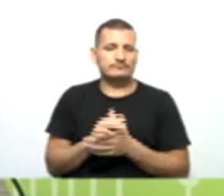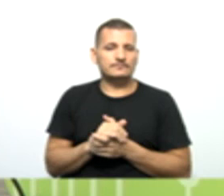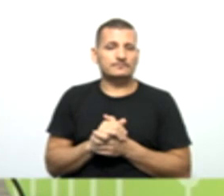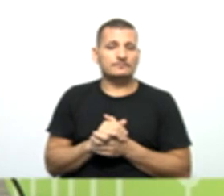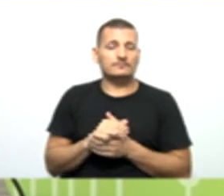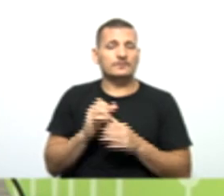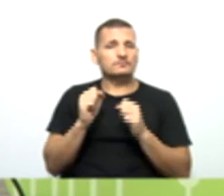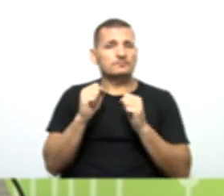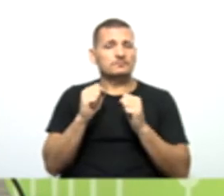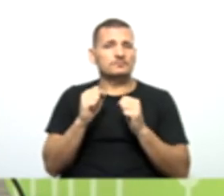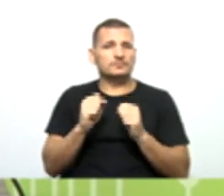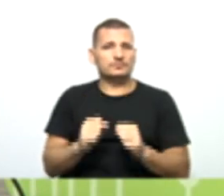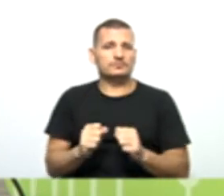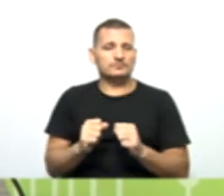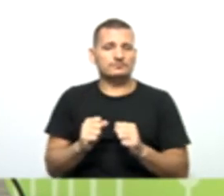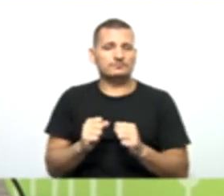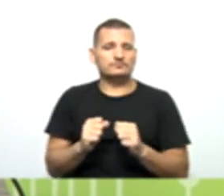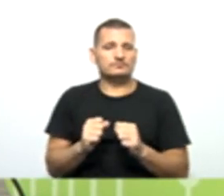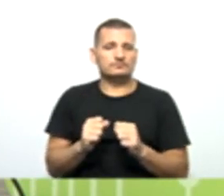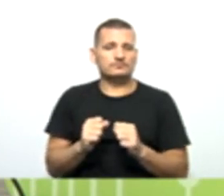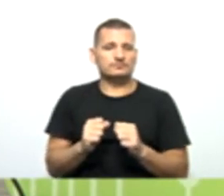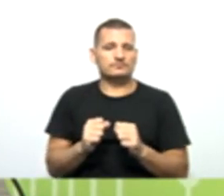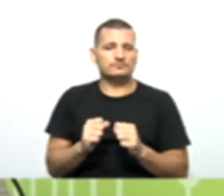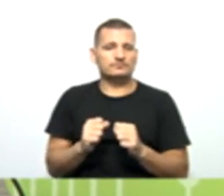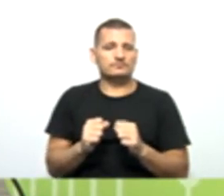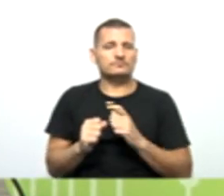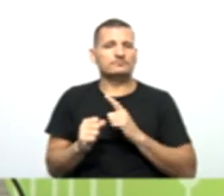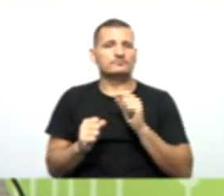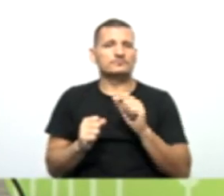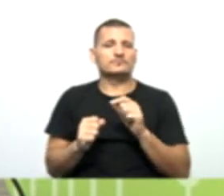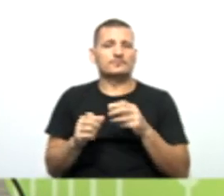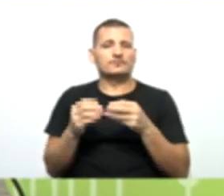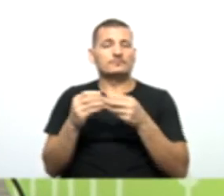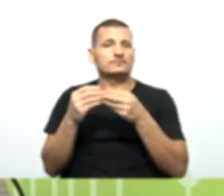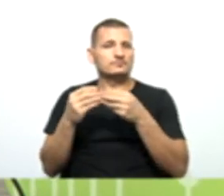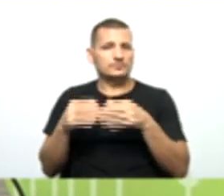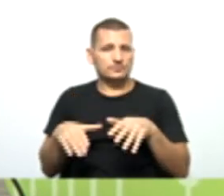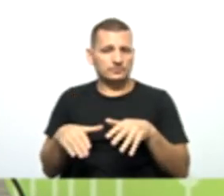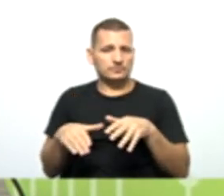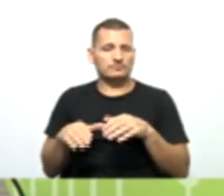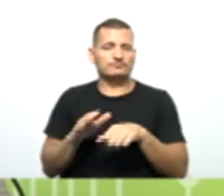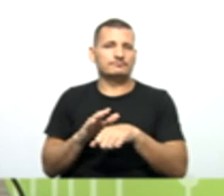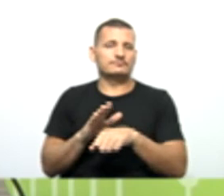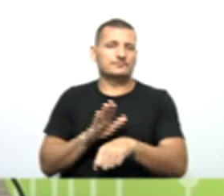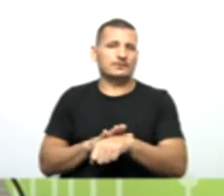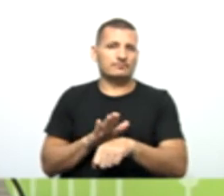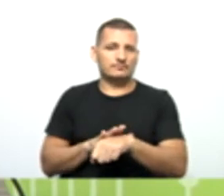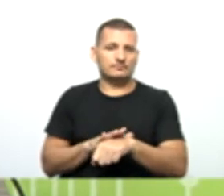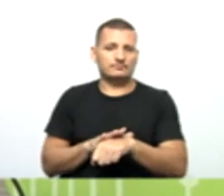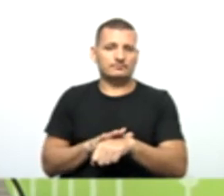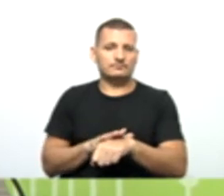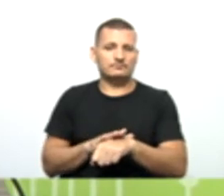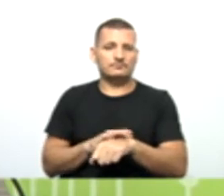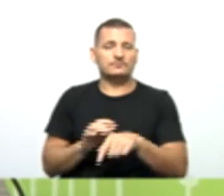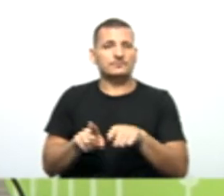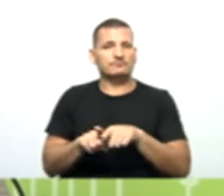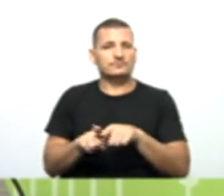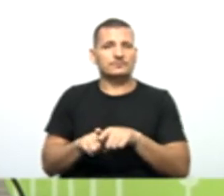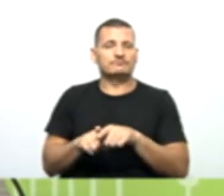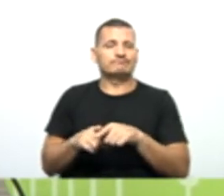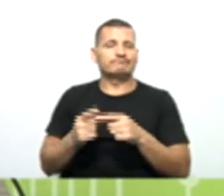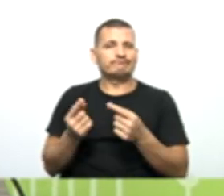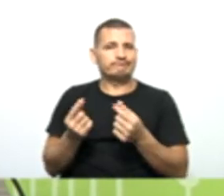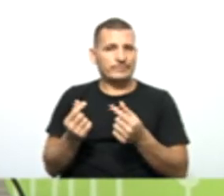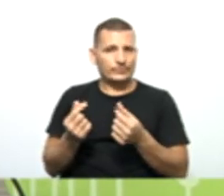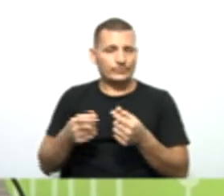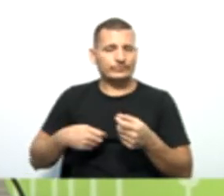ele pode acabar tendo bastante prejuízo em relação ao tempo e também em relação ao custo. Né?